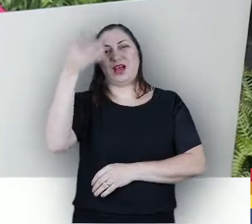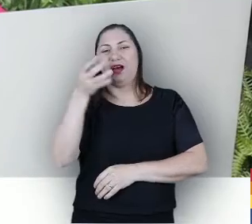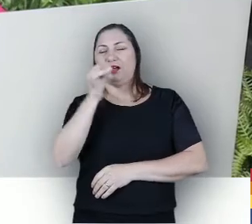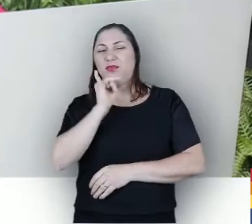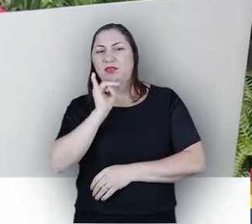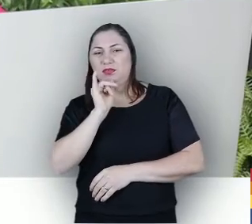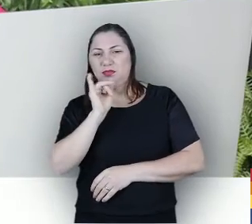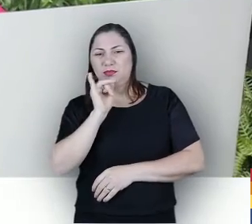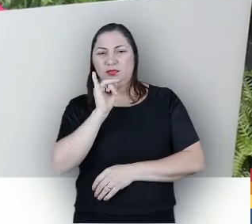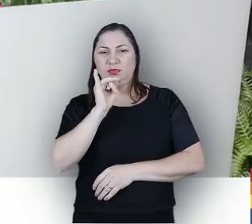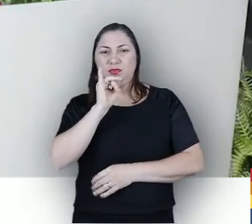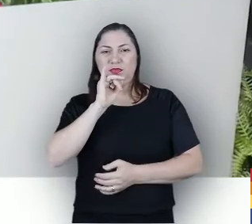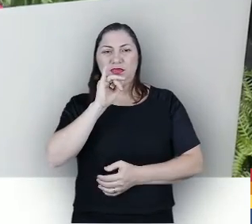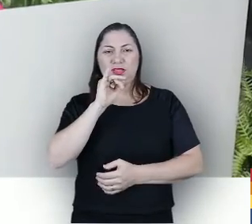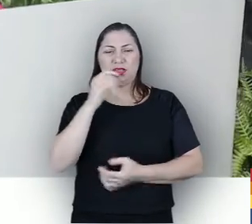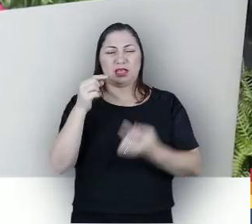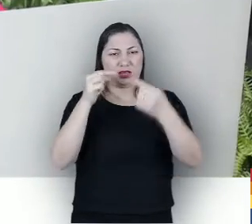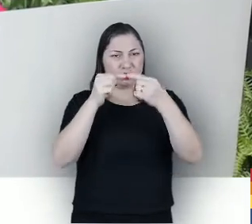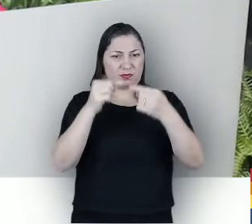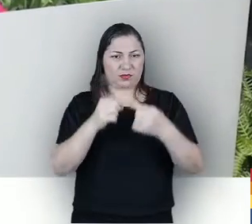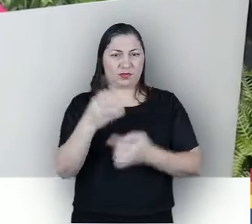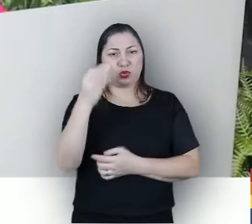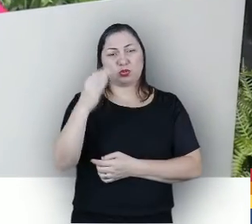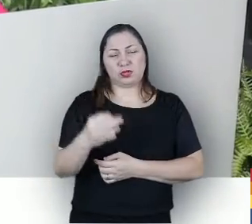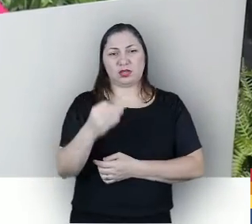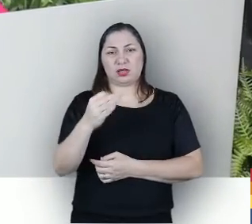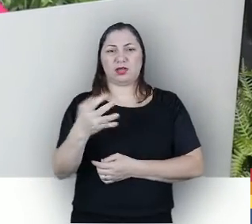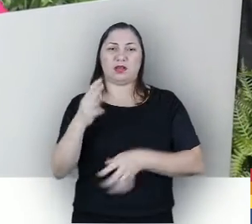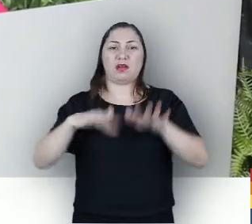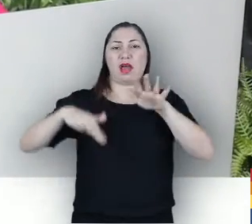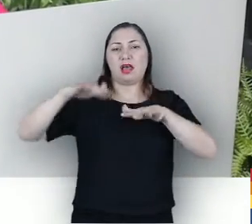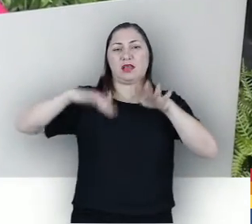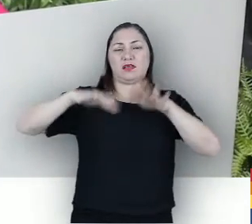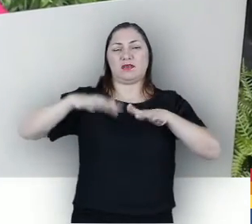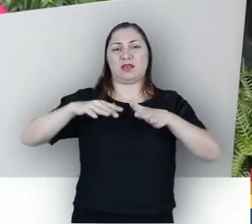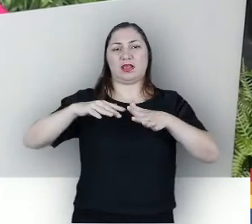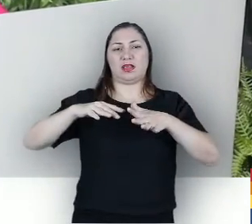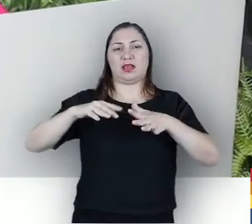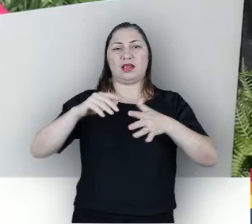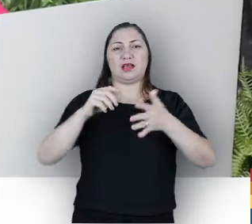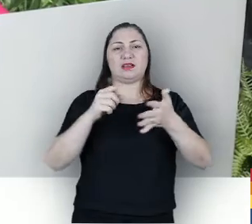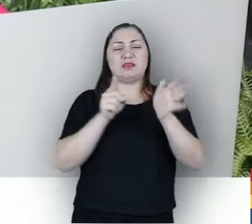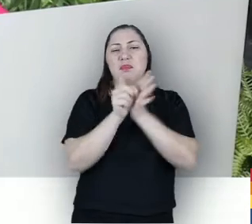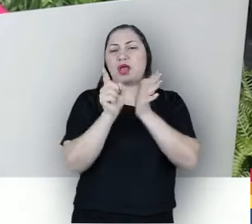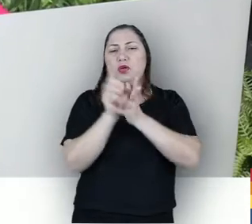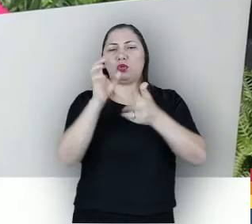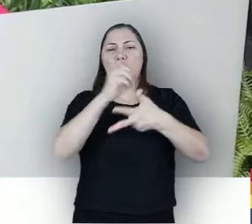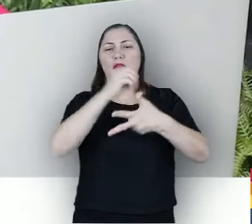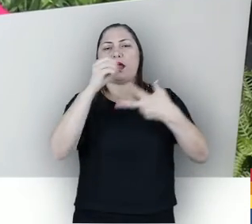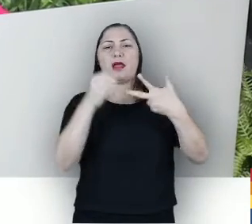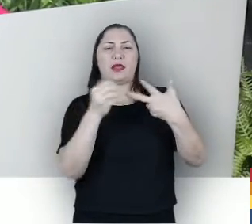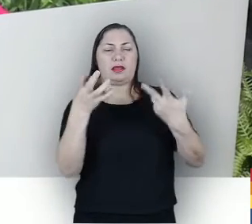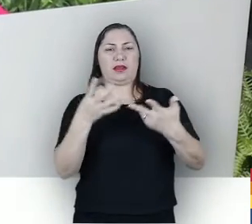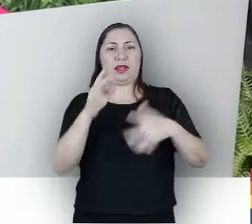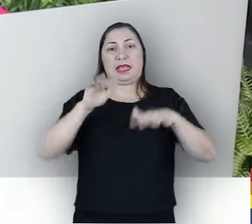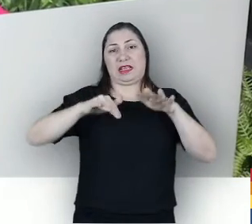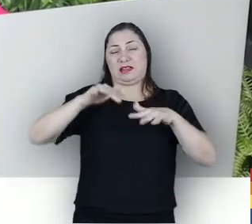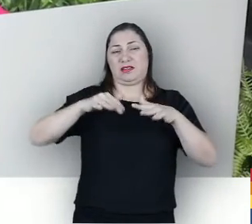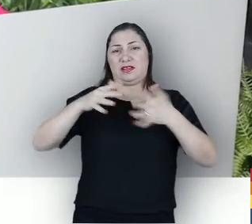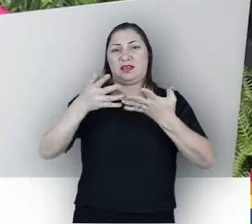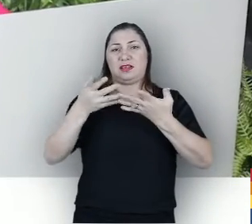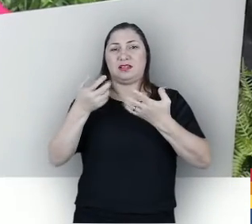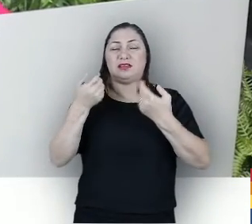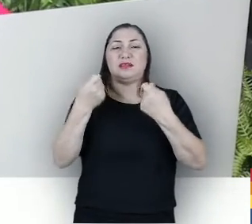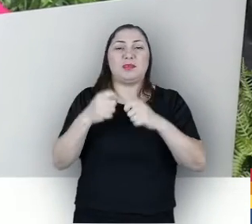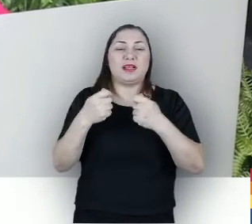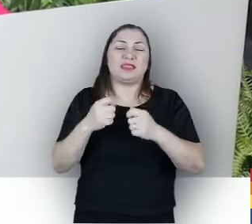que trabalhar interpretação textual, ou até mesmo produção textual, é especificamente para professor de português, e a gente sabe que